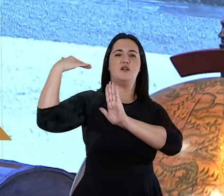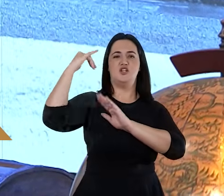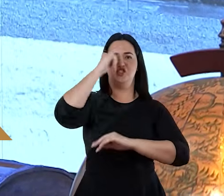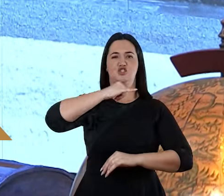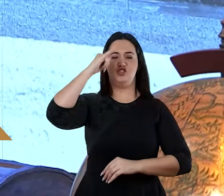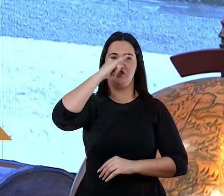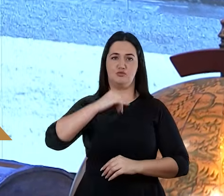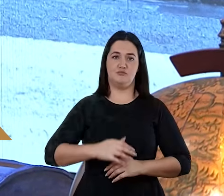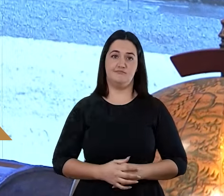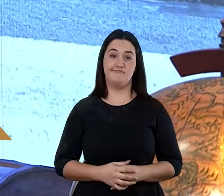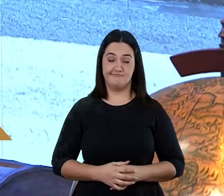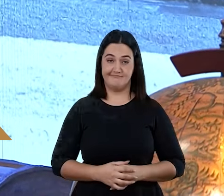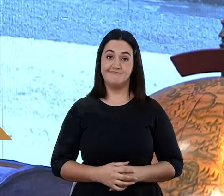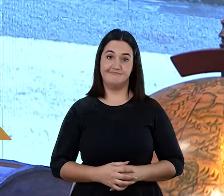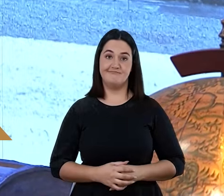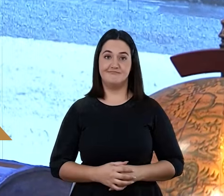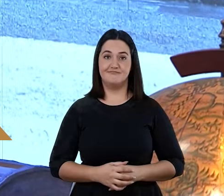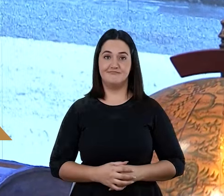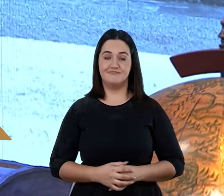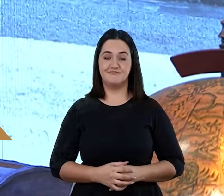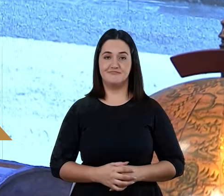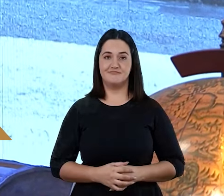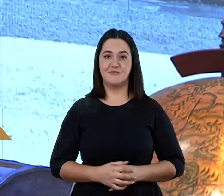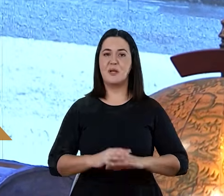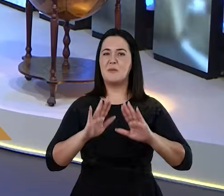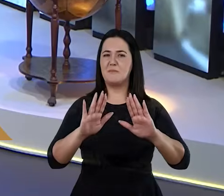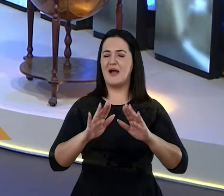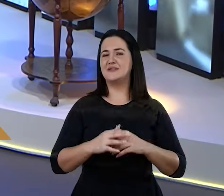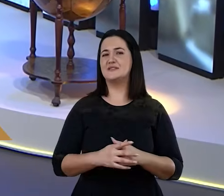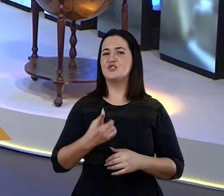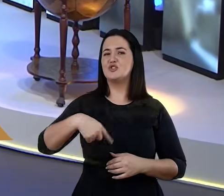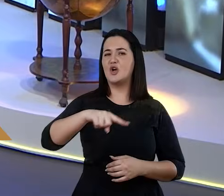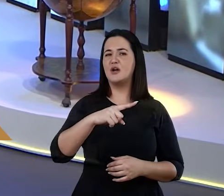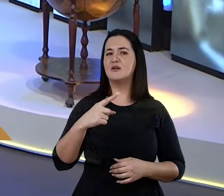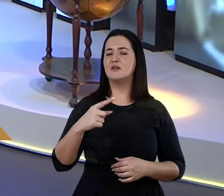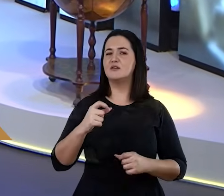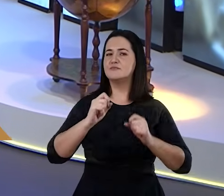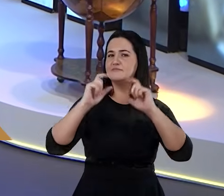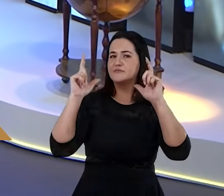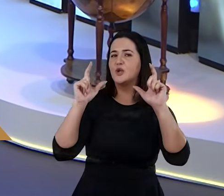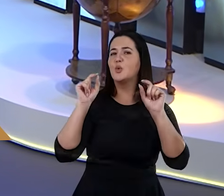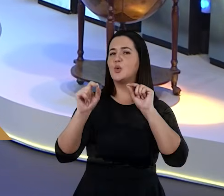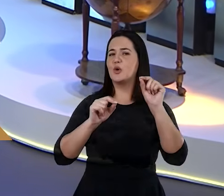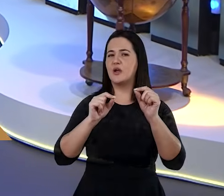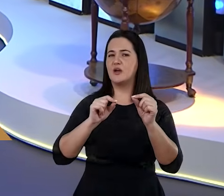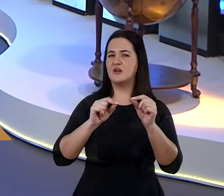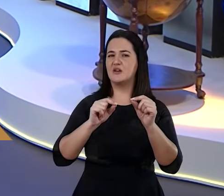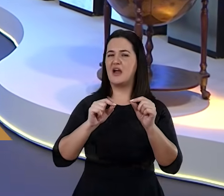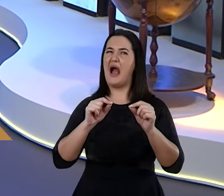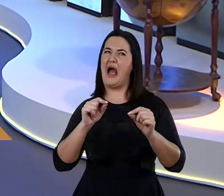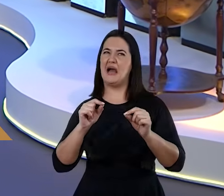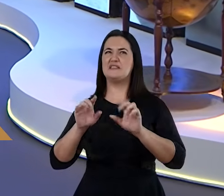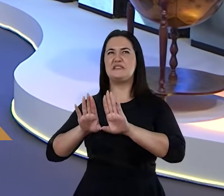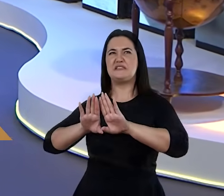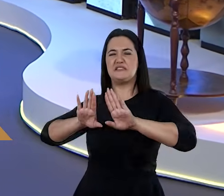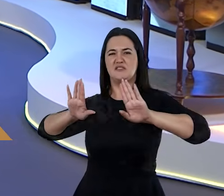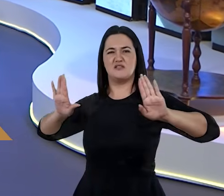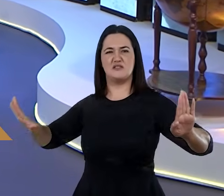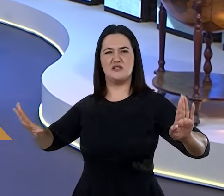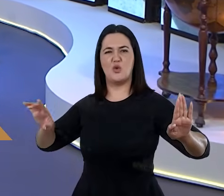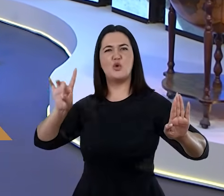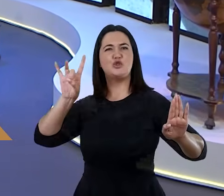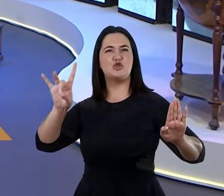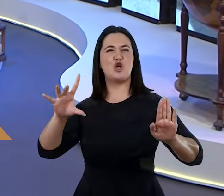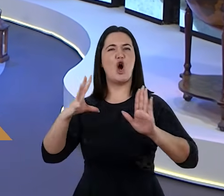mais antigo dos sumérios. Esta é a tese do autor. De princípio, é importante dizer que esse argumento de ser Sansão